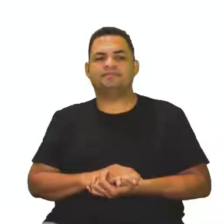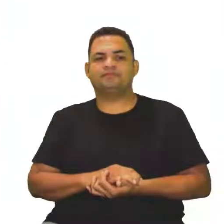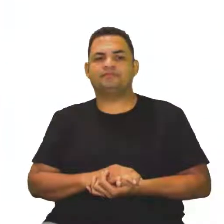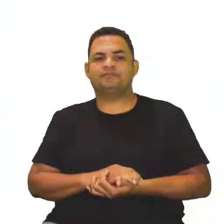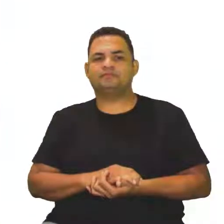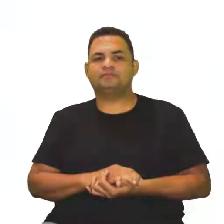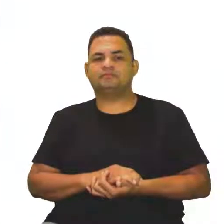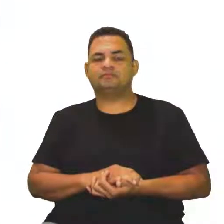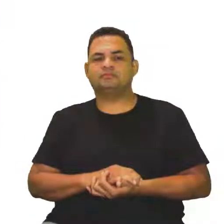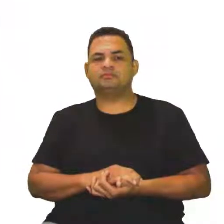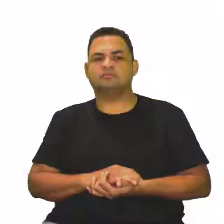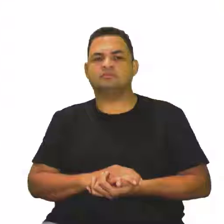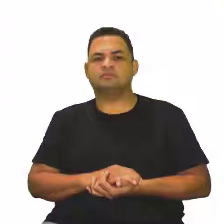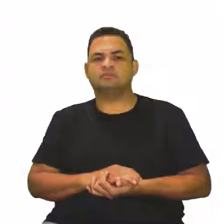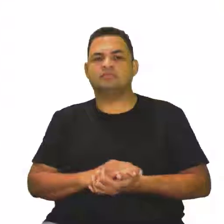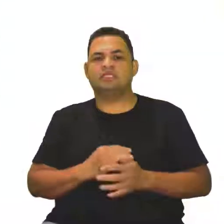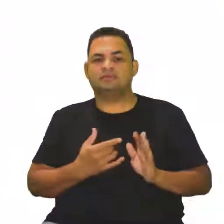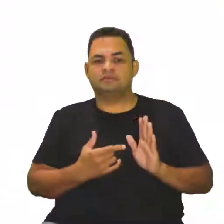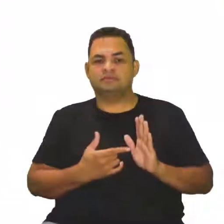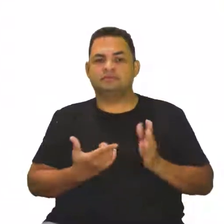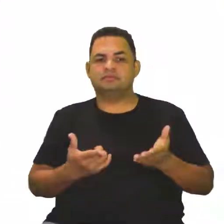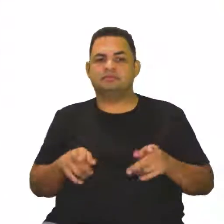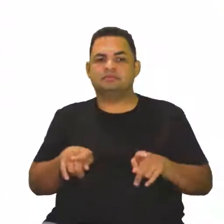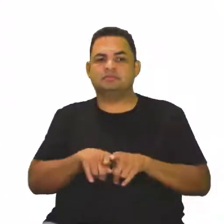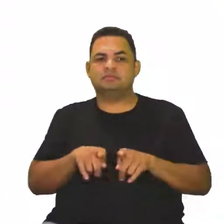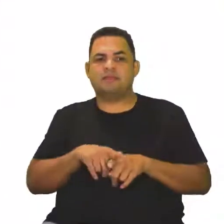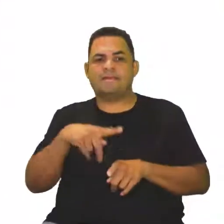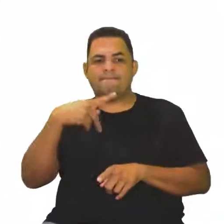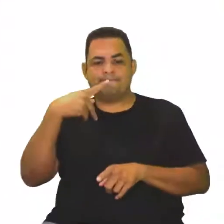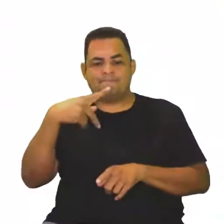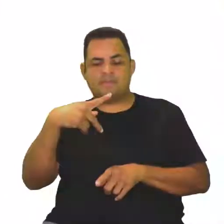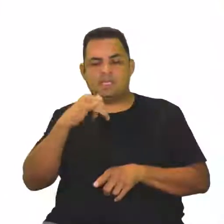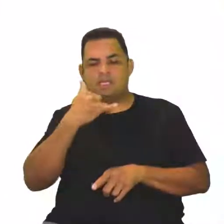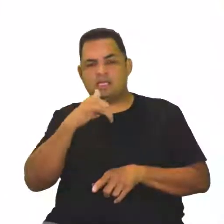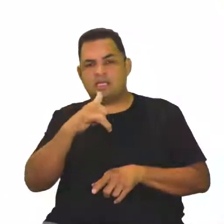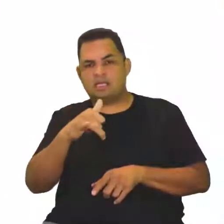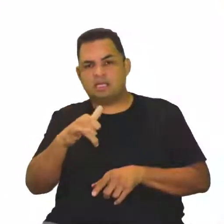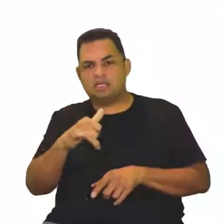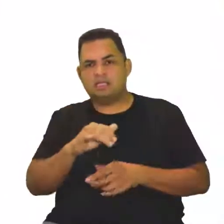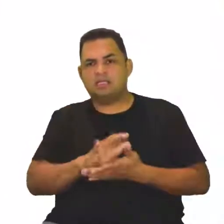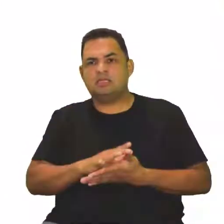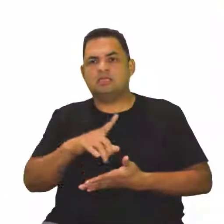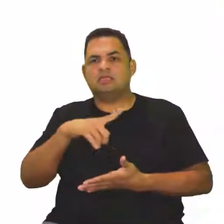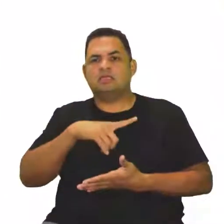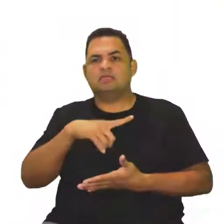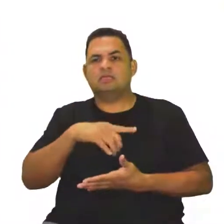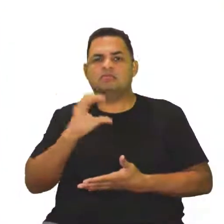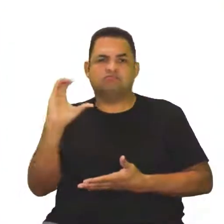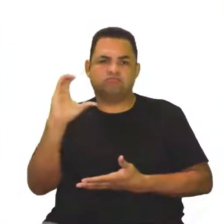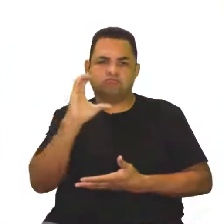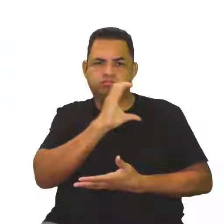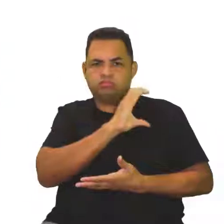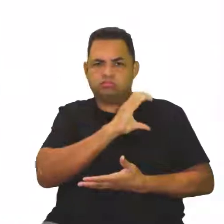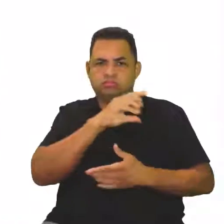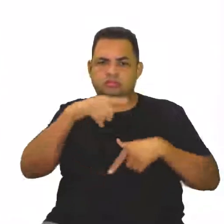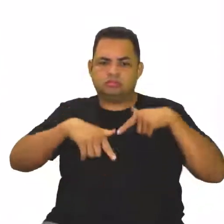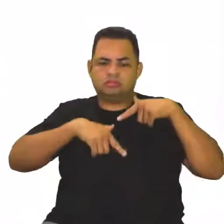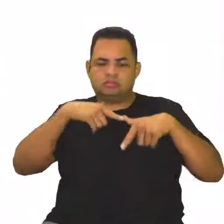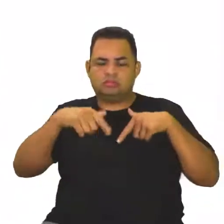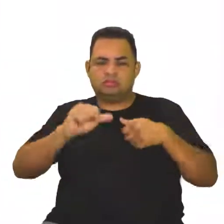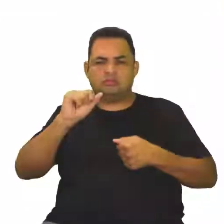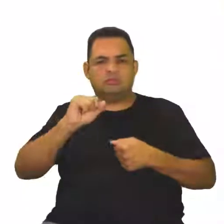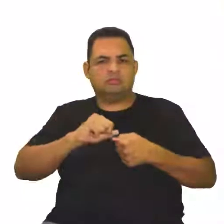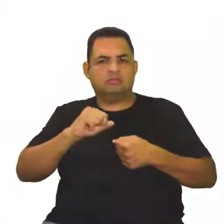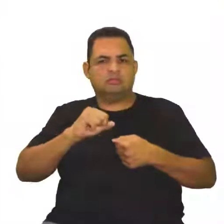Então, a gente pode falar o seguinte também, que a potência elétrica é definida como a rapidez com que o trabalho